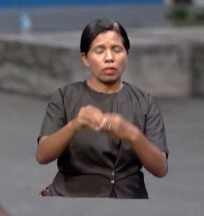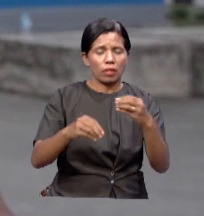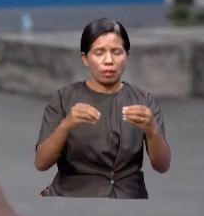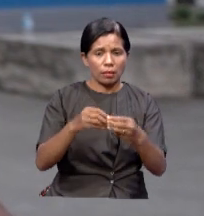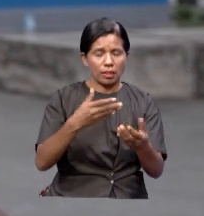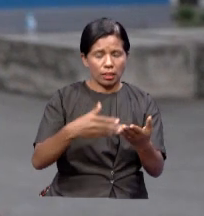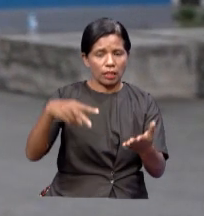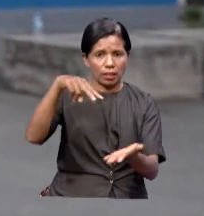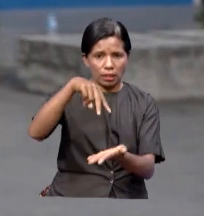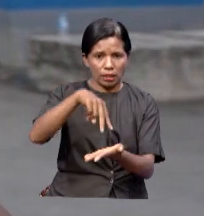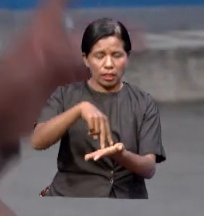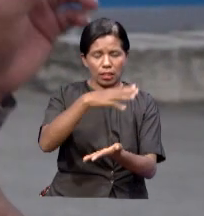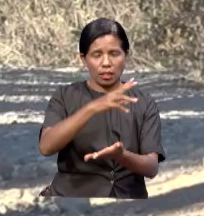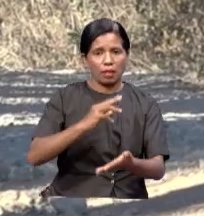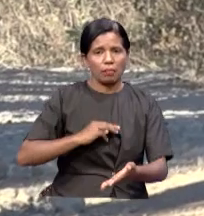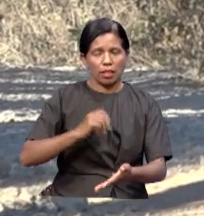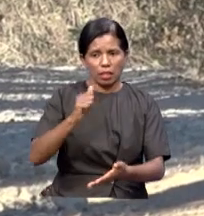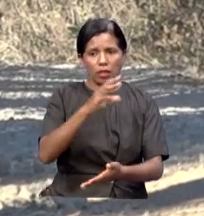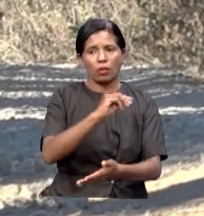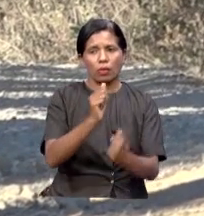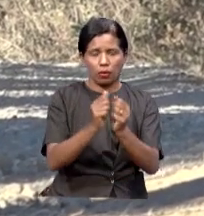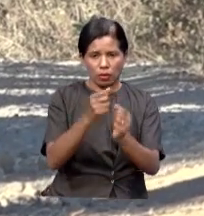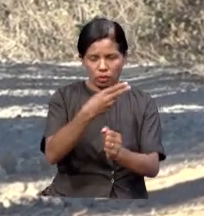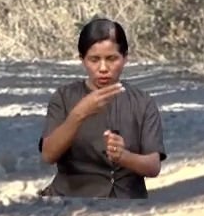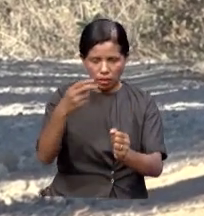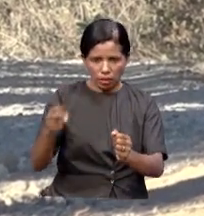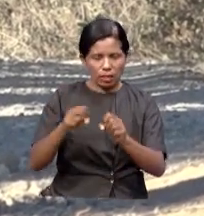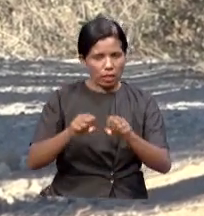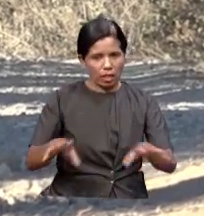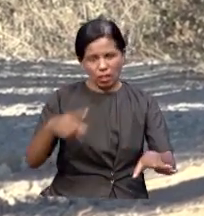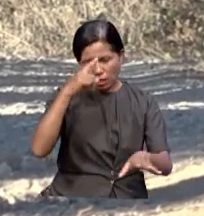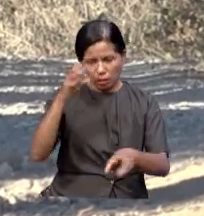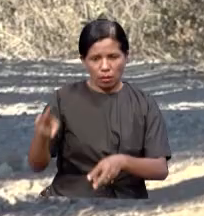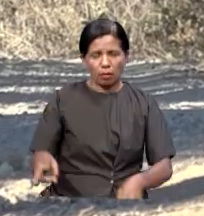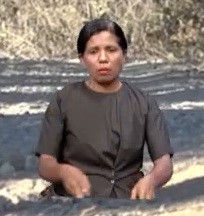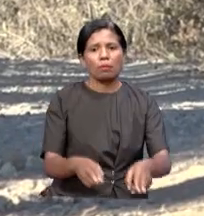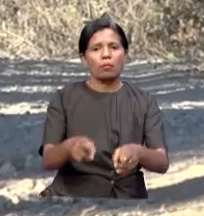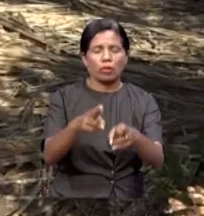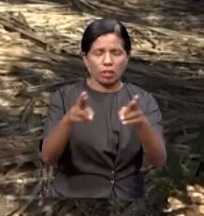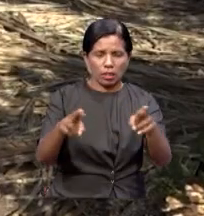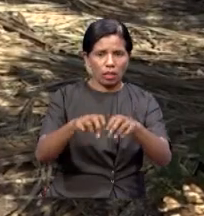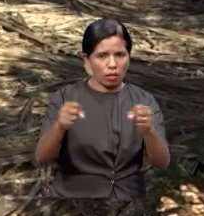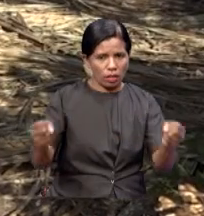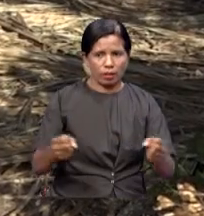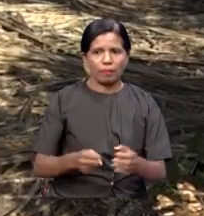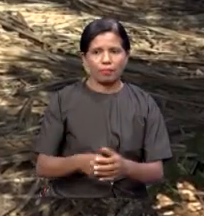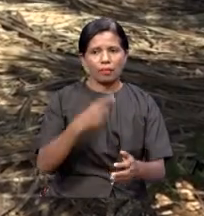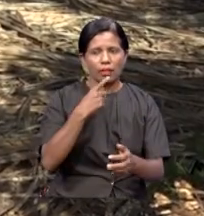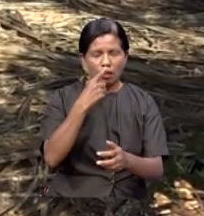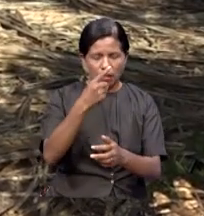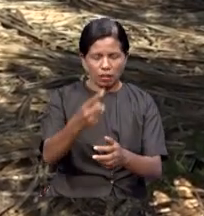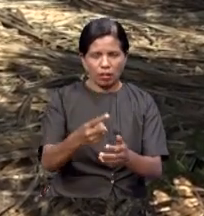entre Badut Meang Maliana ho Indonesia nebe hahula kon tamba mota sobu. Superintendente polícia Euclides Pelo